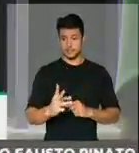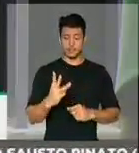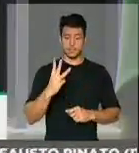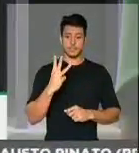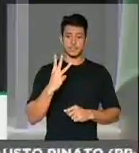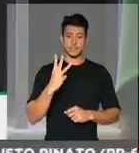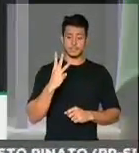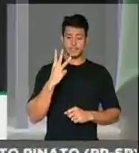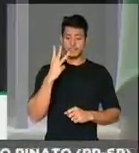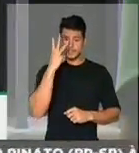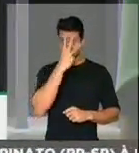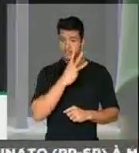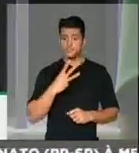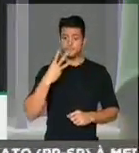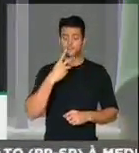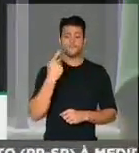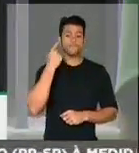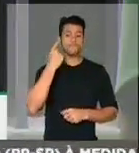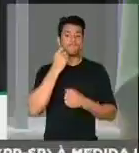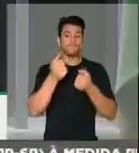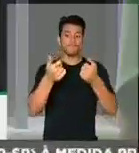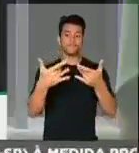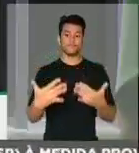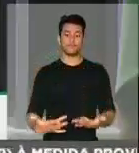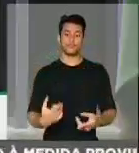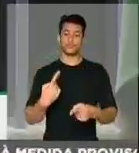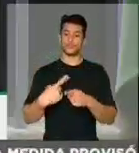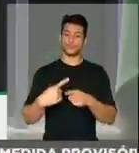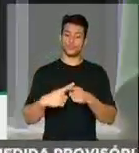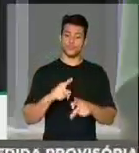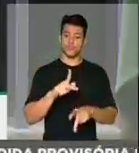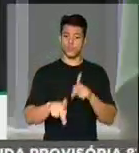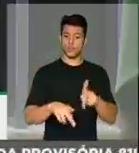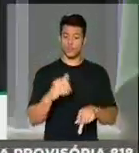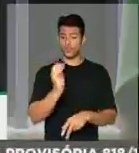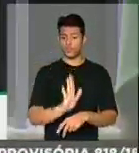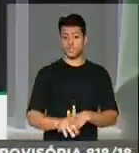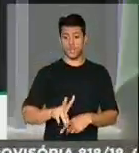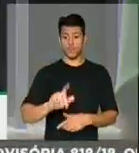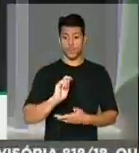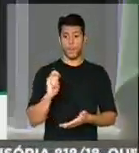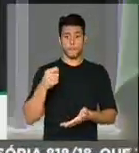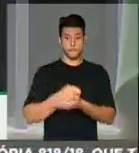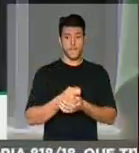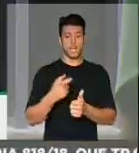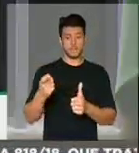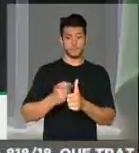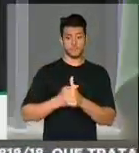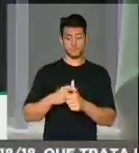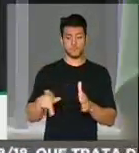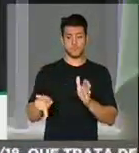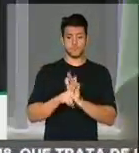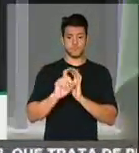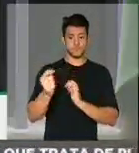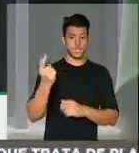para tentar explicar por que o povo brasileiro está sendo chamado a pagar essa conta que foi feita pelo